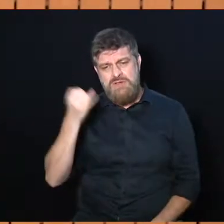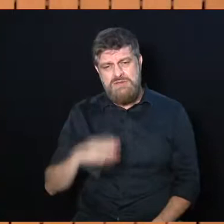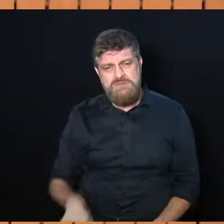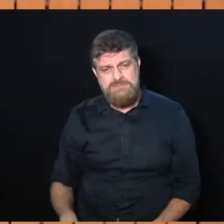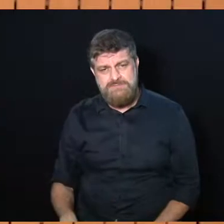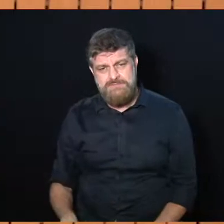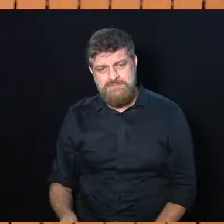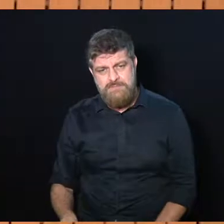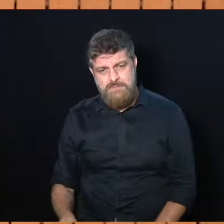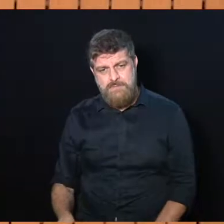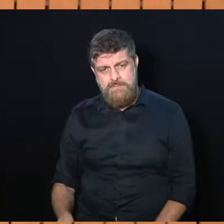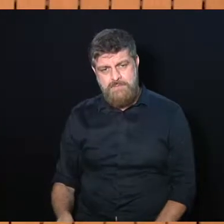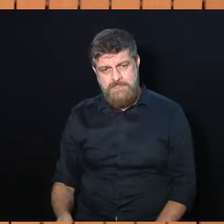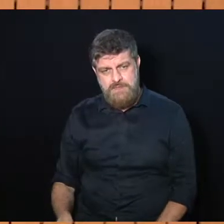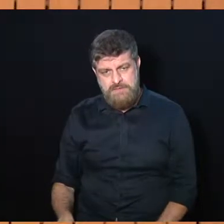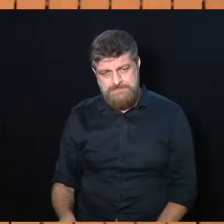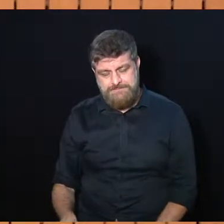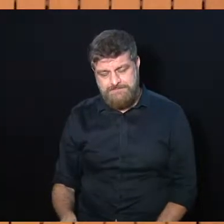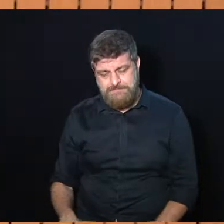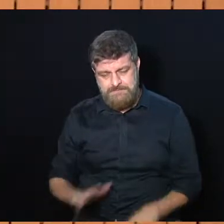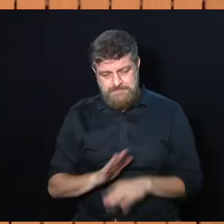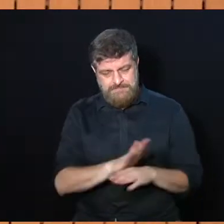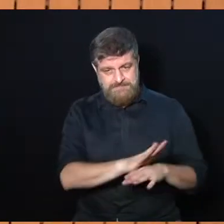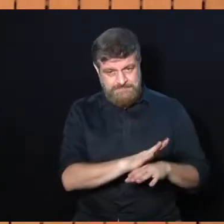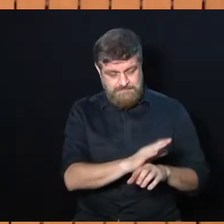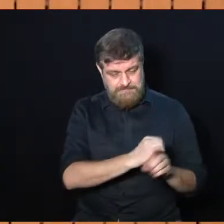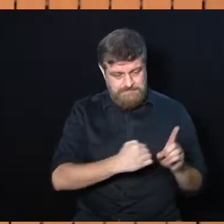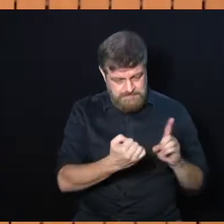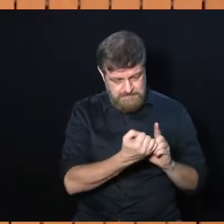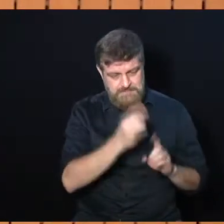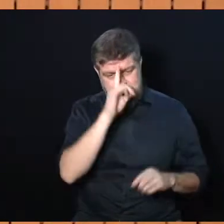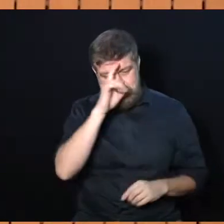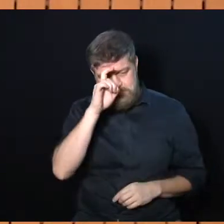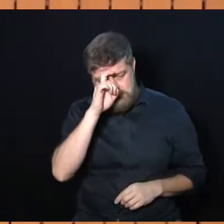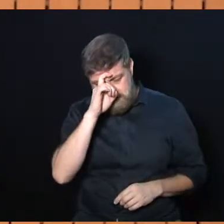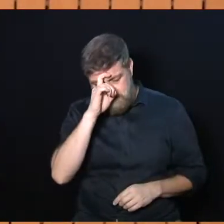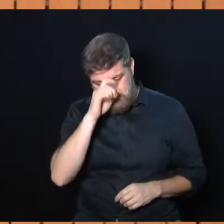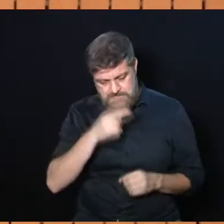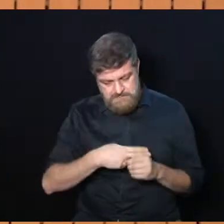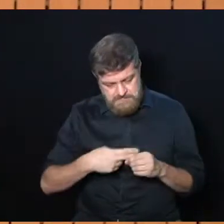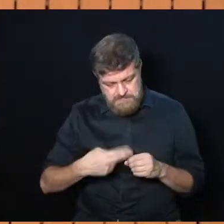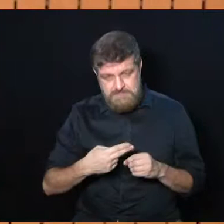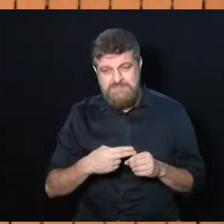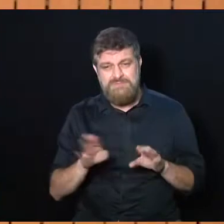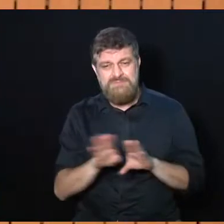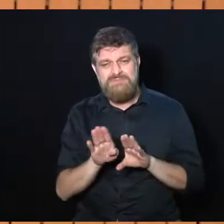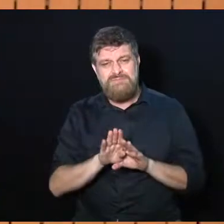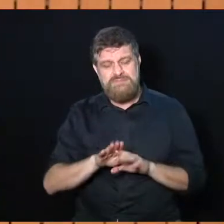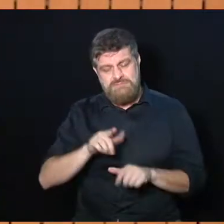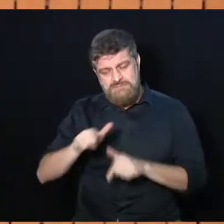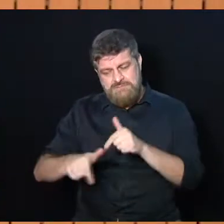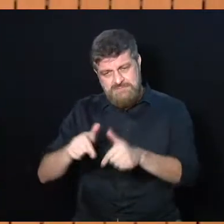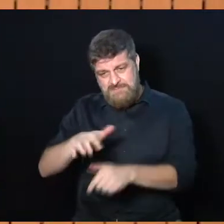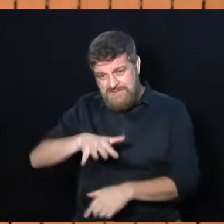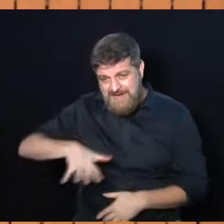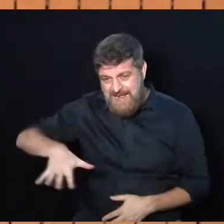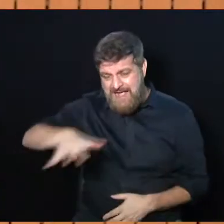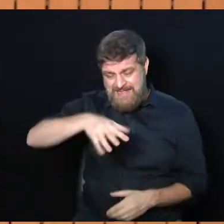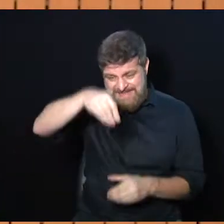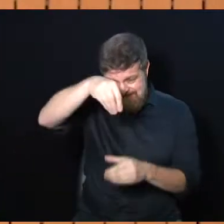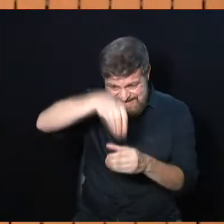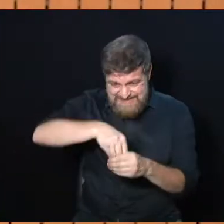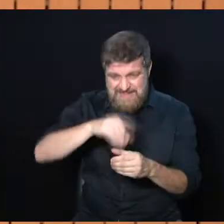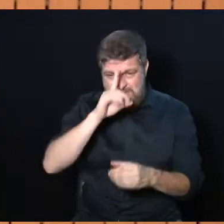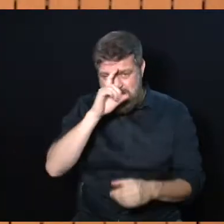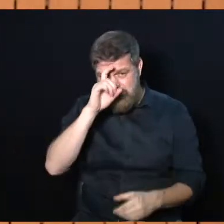relação do serviço assistencial, do Hospital das Clínicas e de um serviço clínico dentro do Hospital das